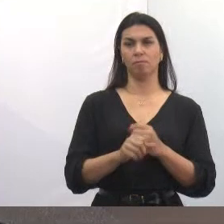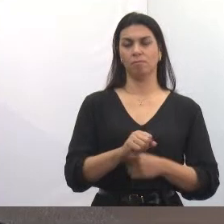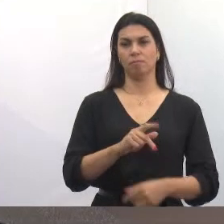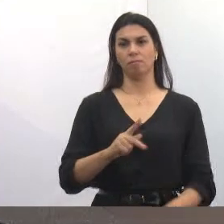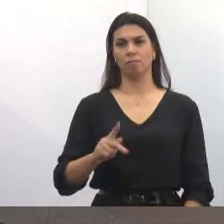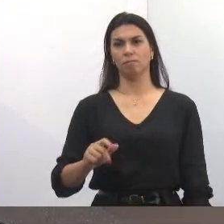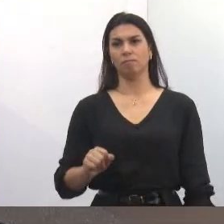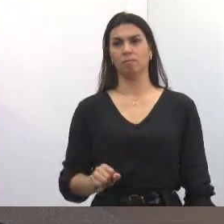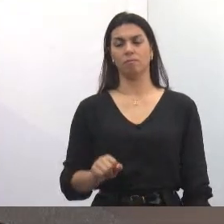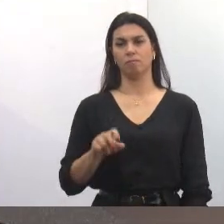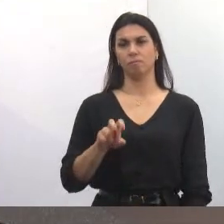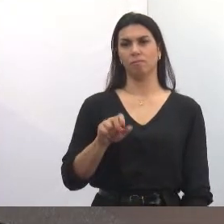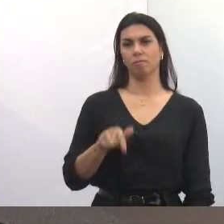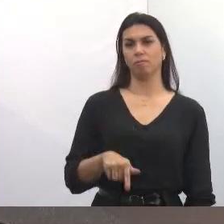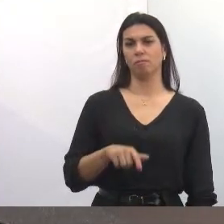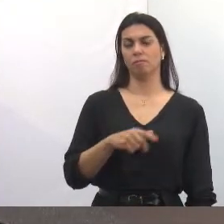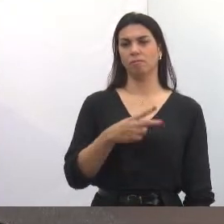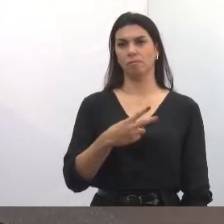aposentados